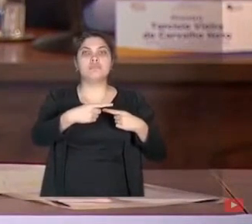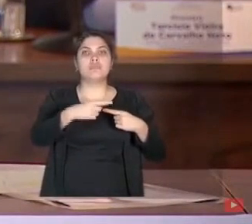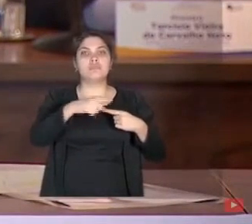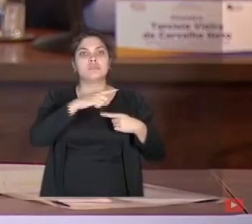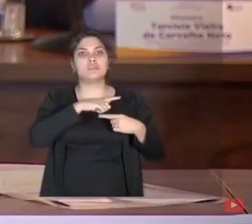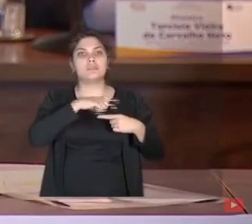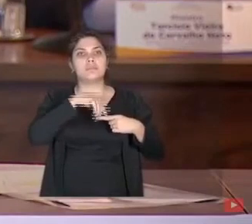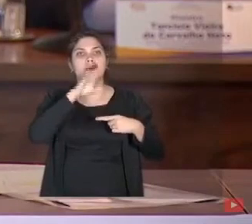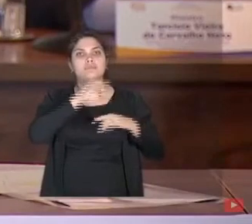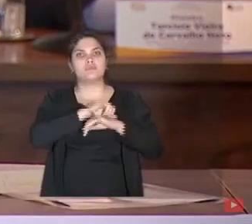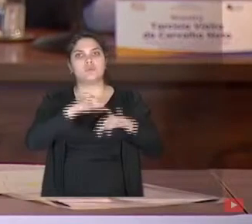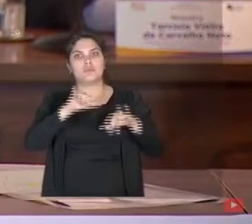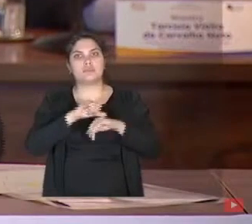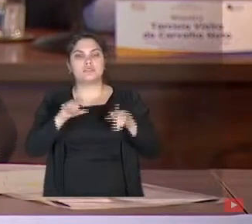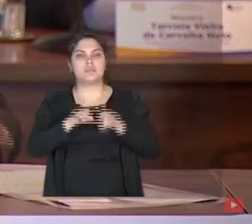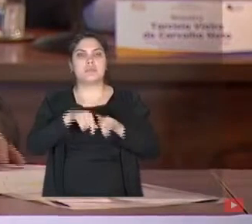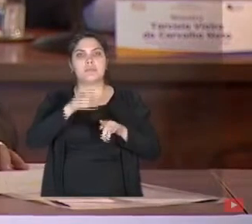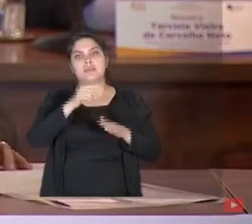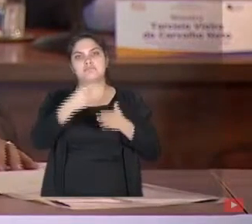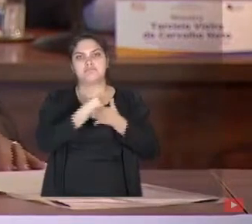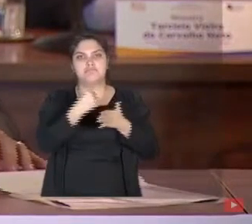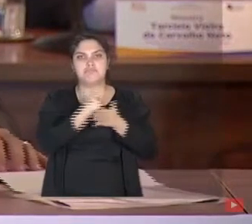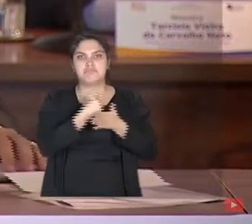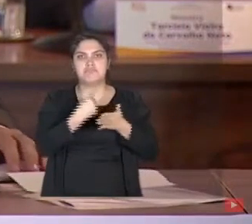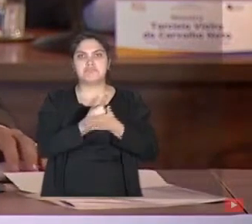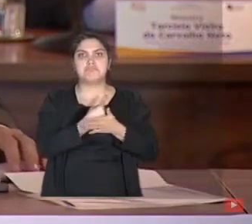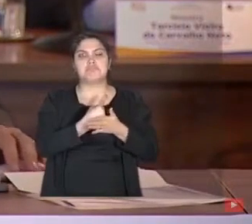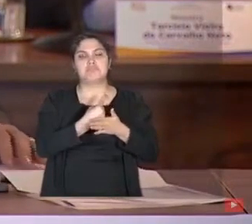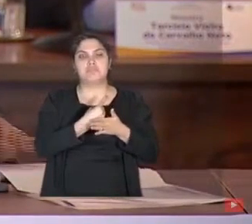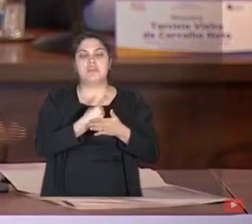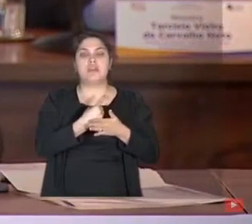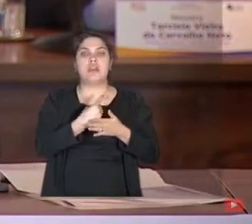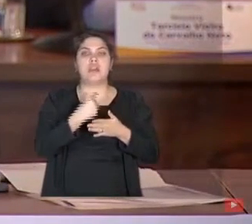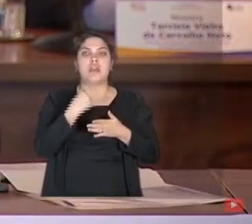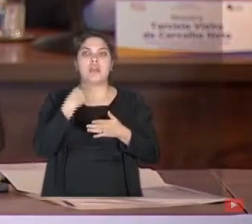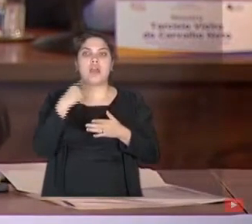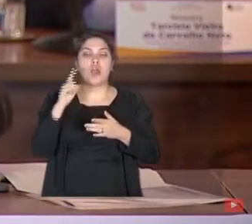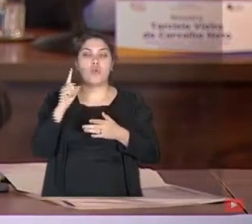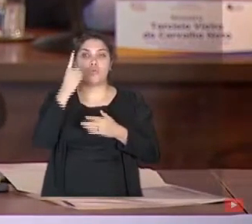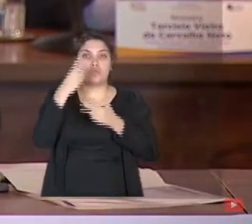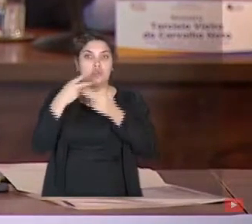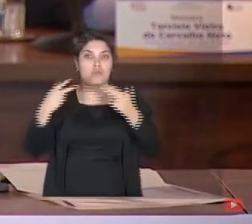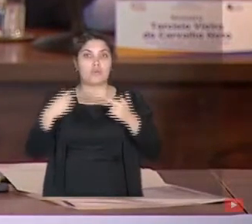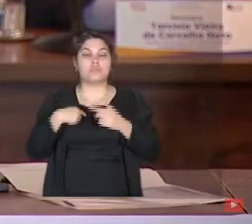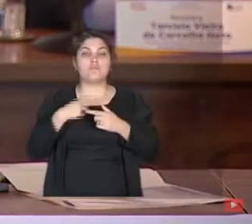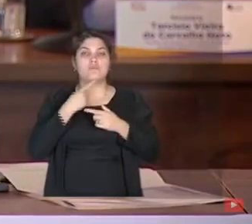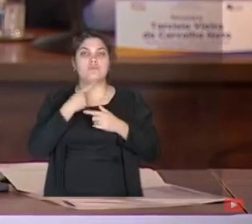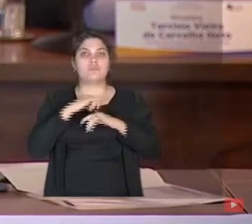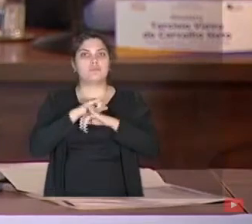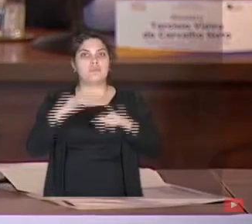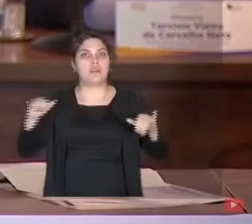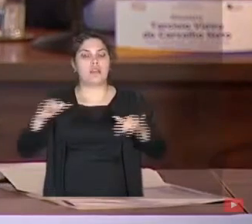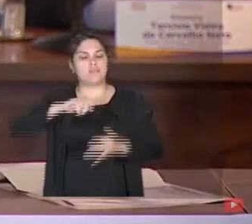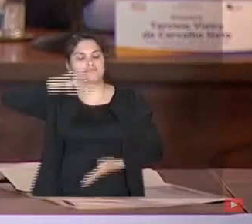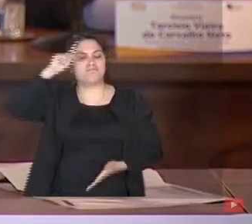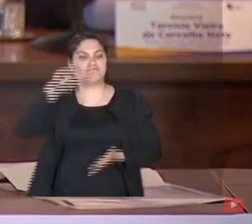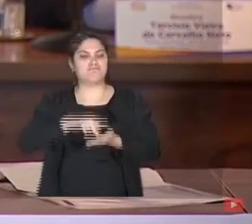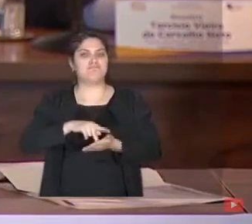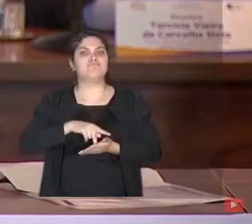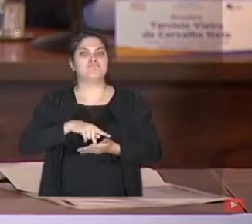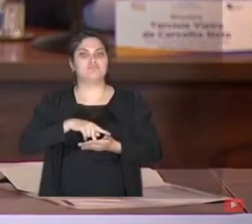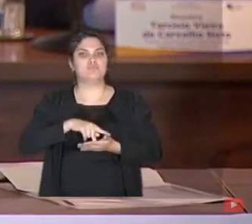mais informações e, eventualmente, mais perguntas. A única coisa que gostaria de dizer com a franqueza